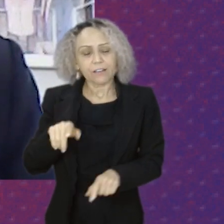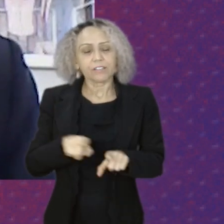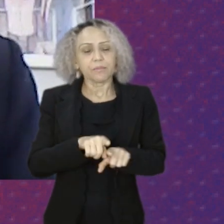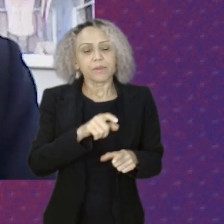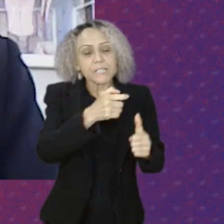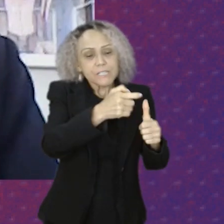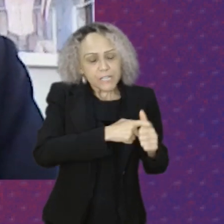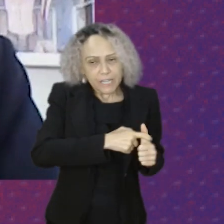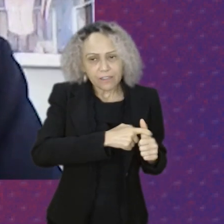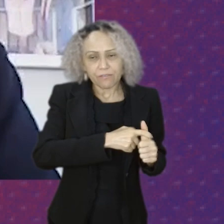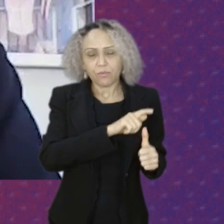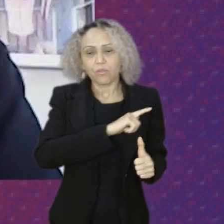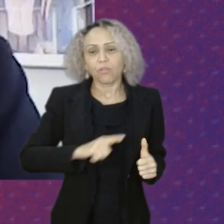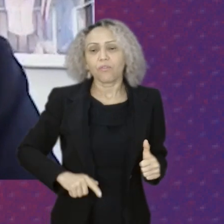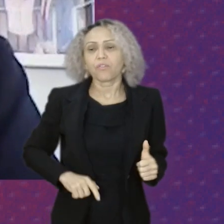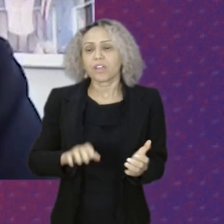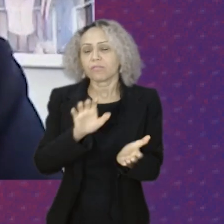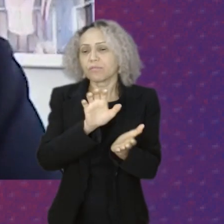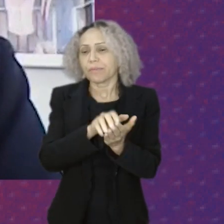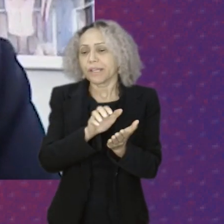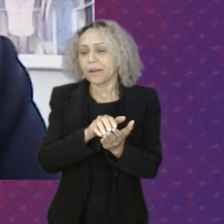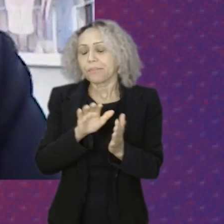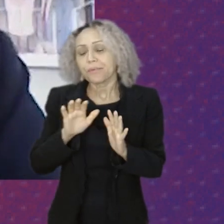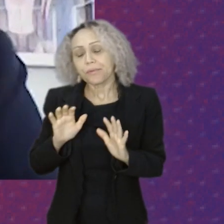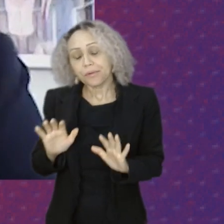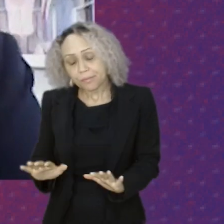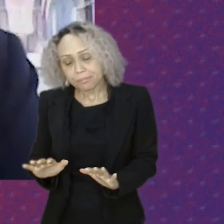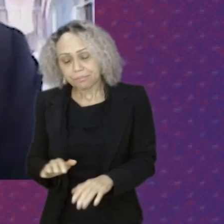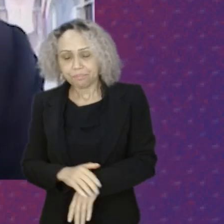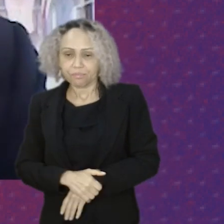na pandemia um decreto que proibiu o despejo, mas